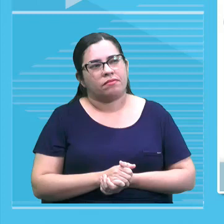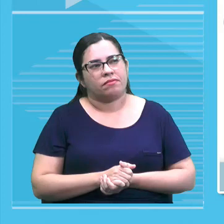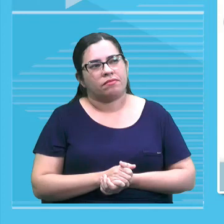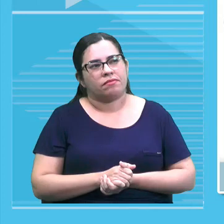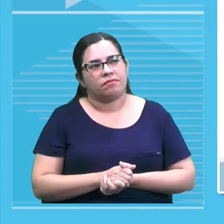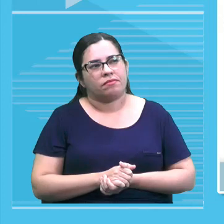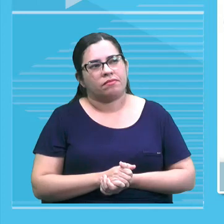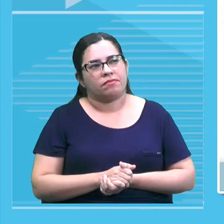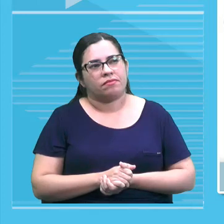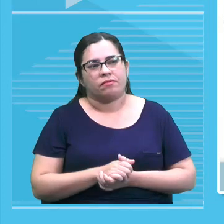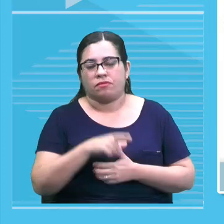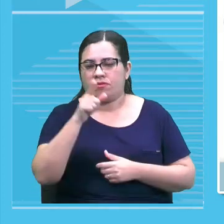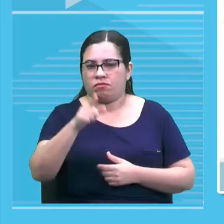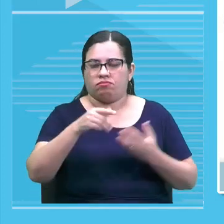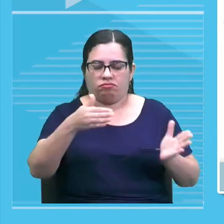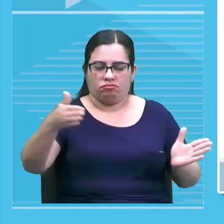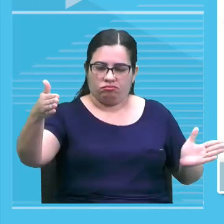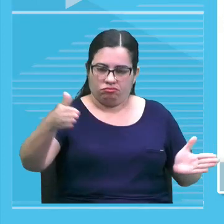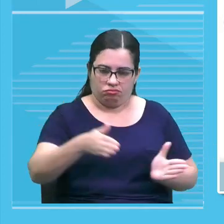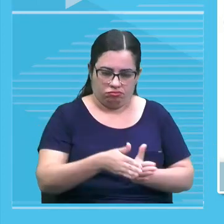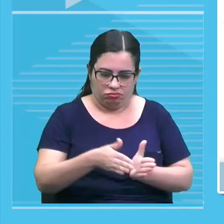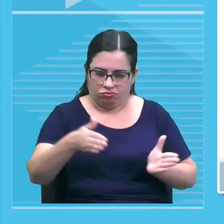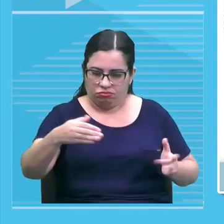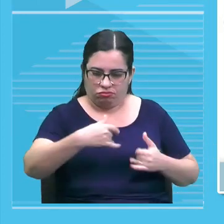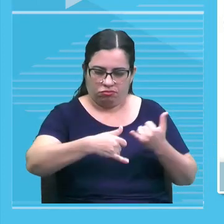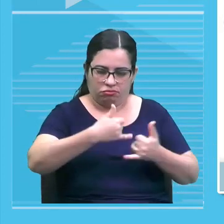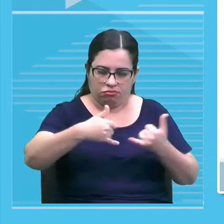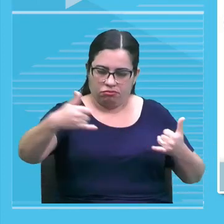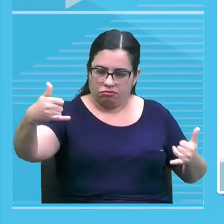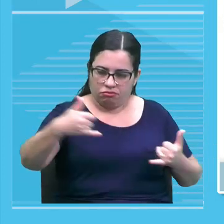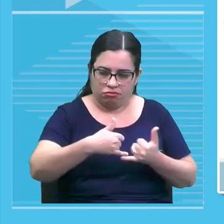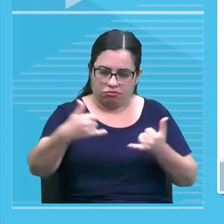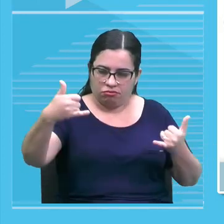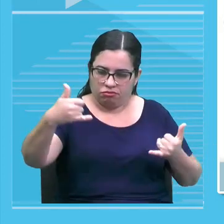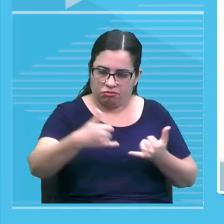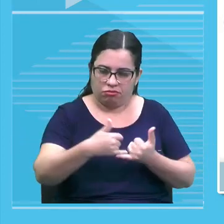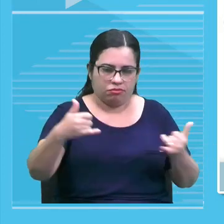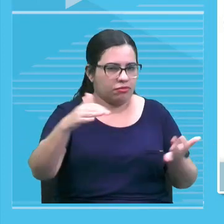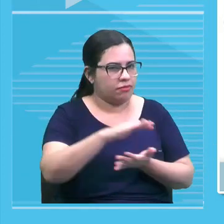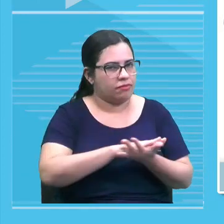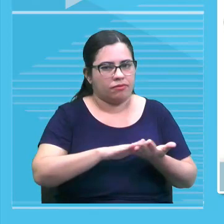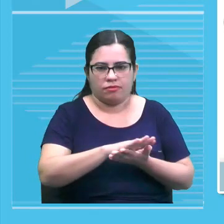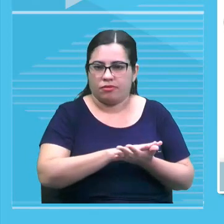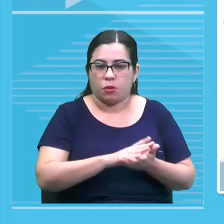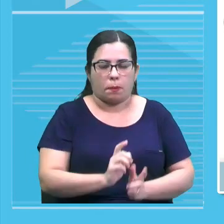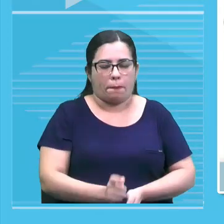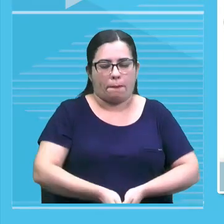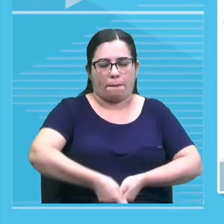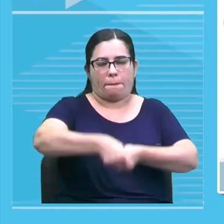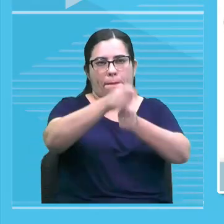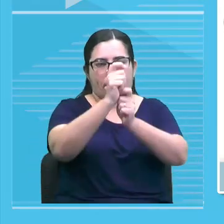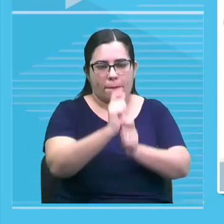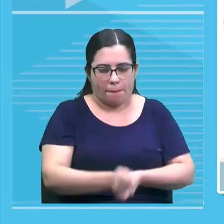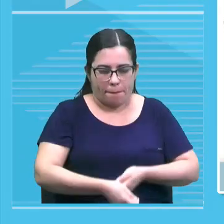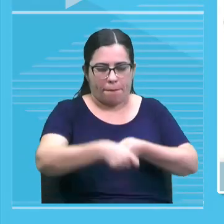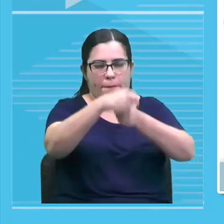impulsionar para cima então a espiral do caderno ela vai subir